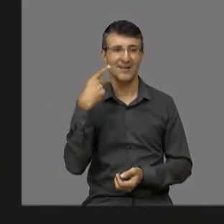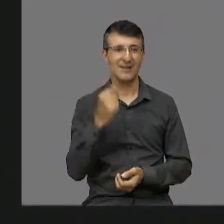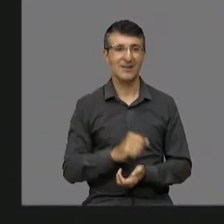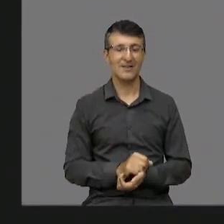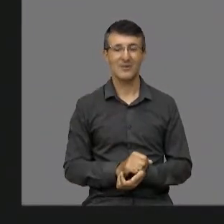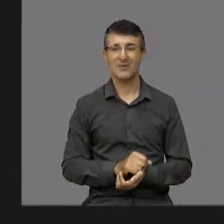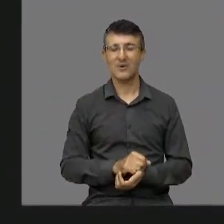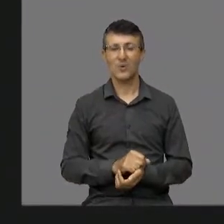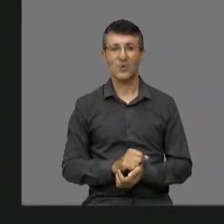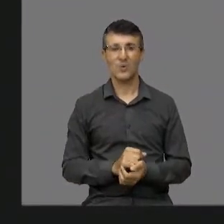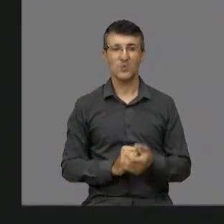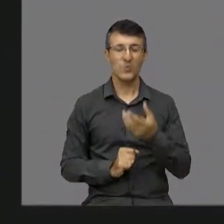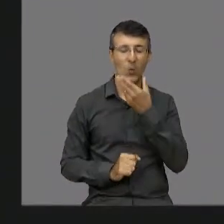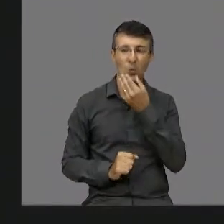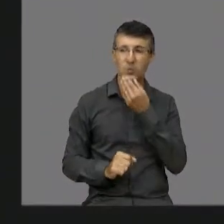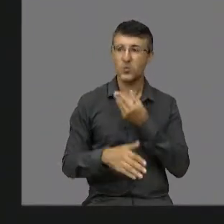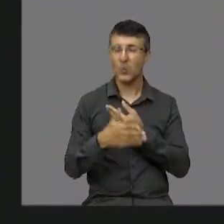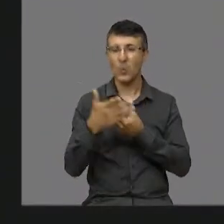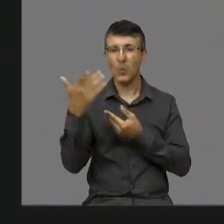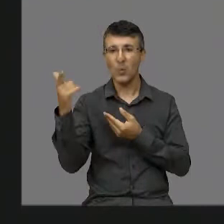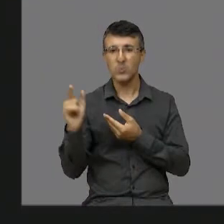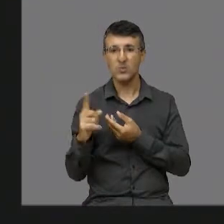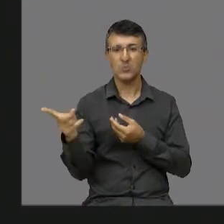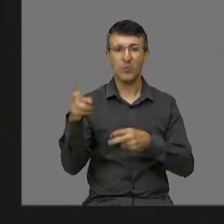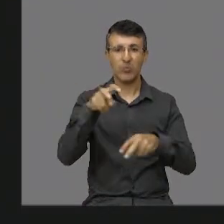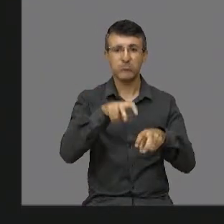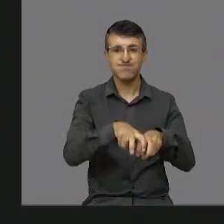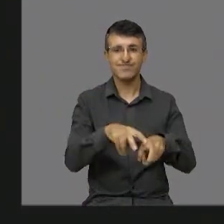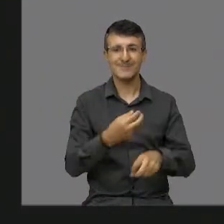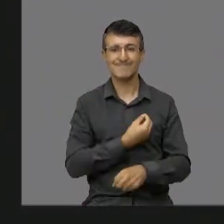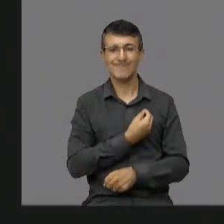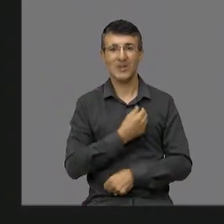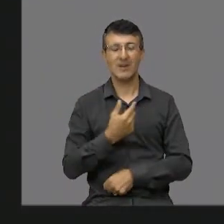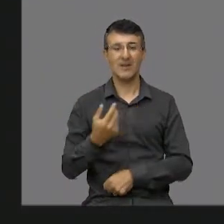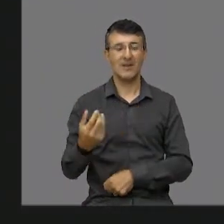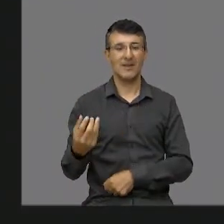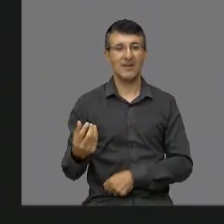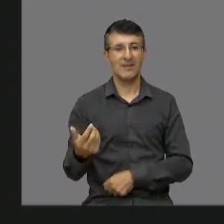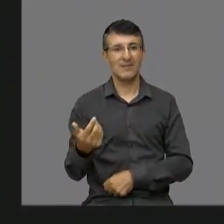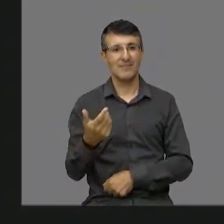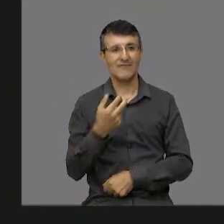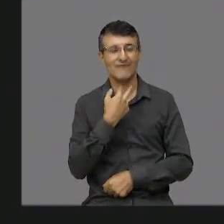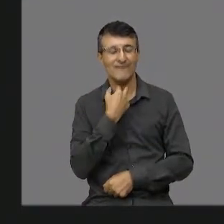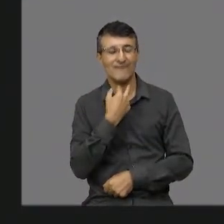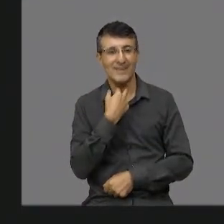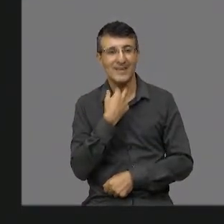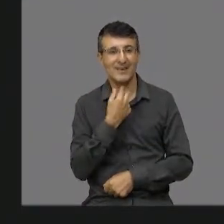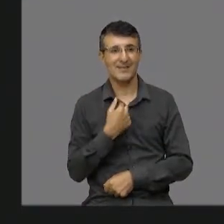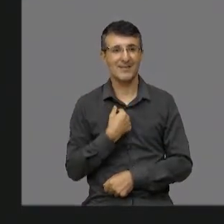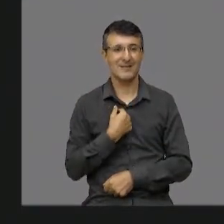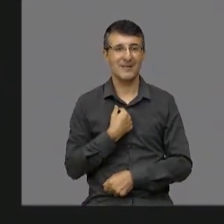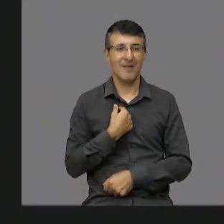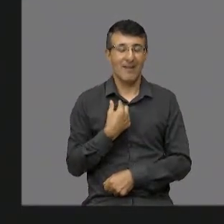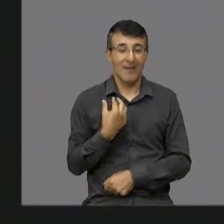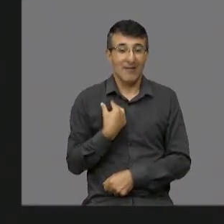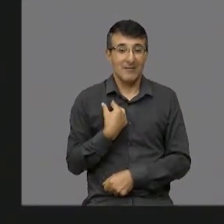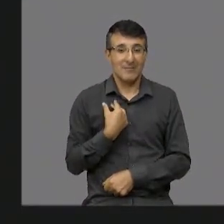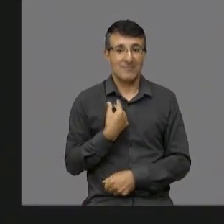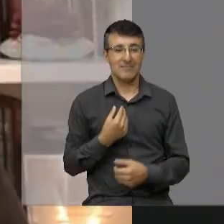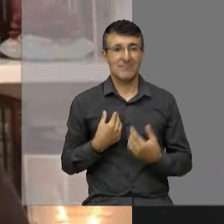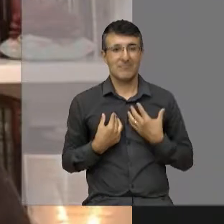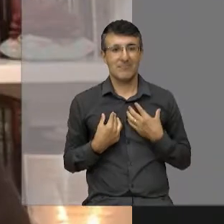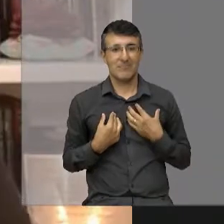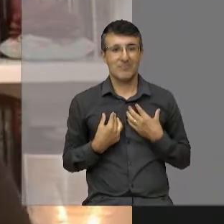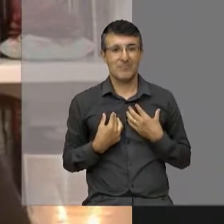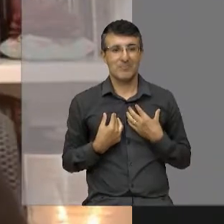não puderam estar presentes. Confesso que lamento um pouco, né, me dá um pouco a sensação de estarmos falando um pouco